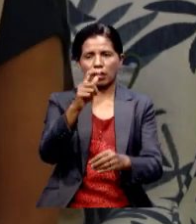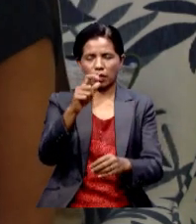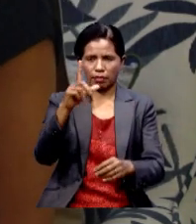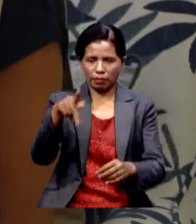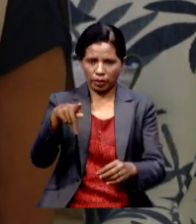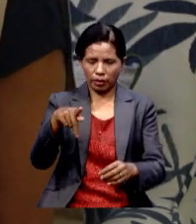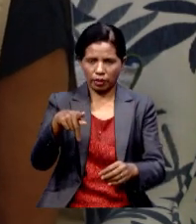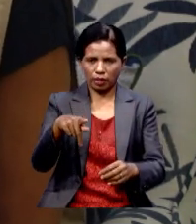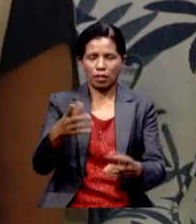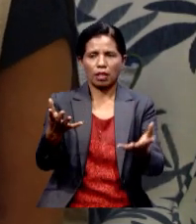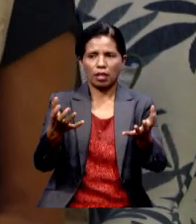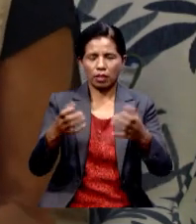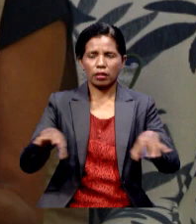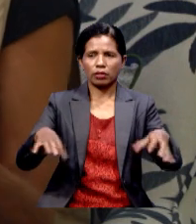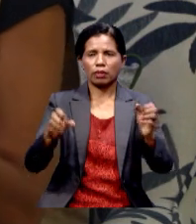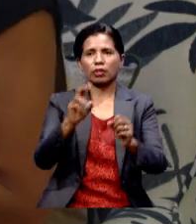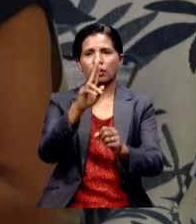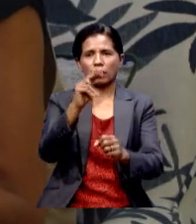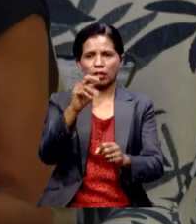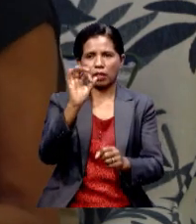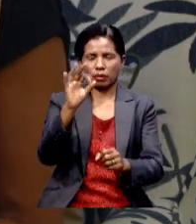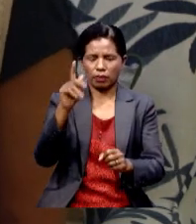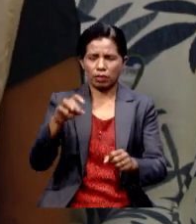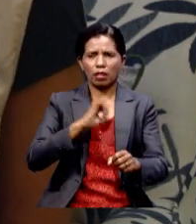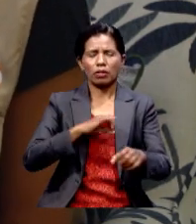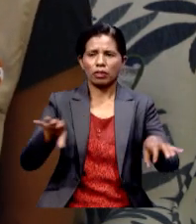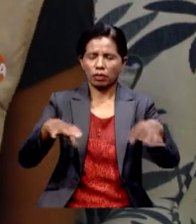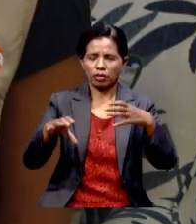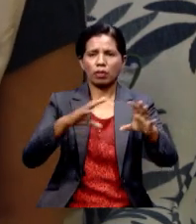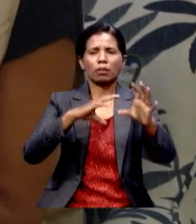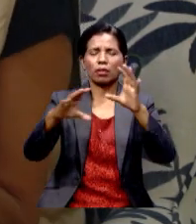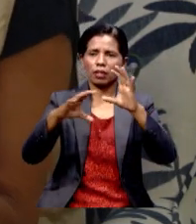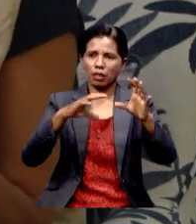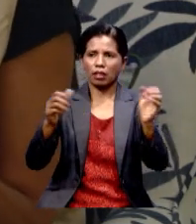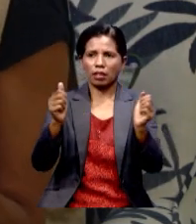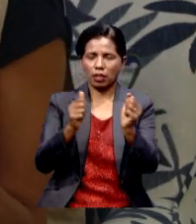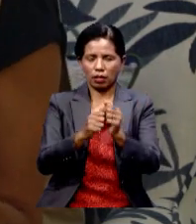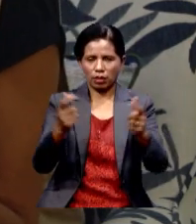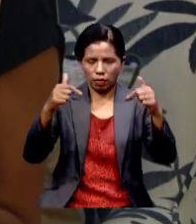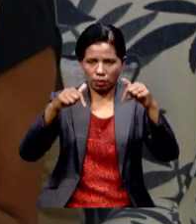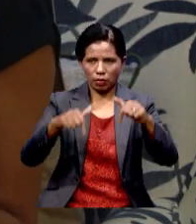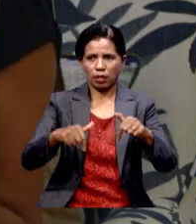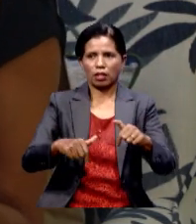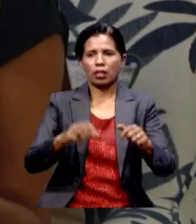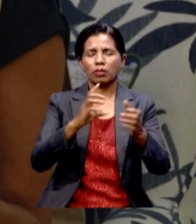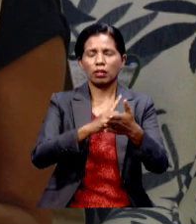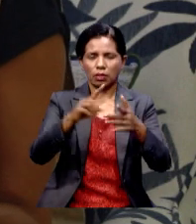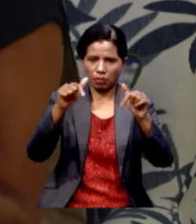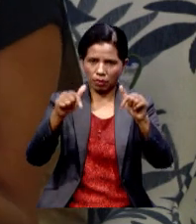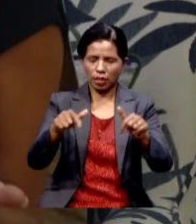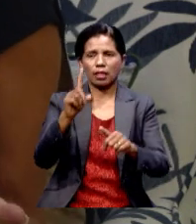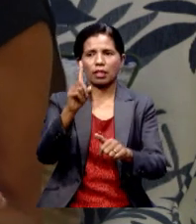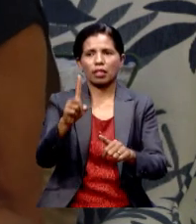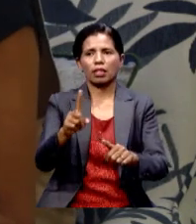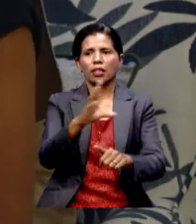que eu sou voluntária das Nações Unidas, o meu trabalho é outro, sou comunicadora, como sabem, e portanto só tinha aqui este espaço de uma semana, porque se